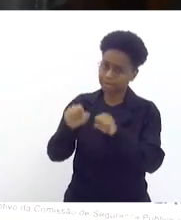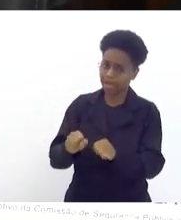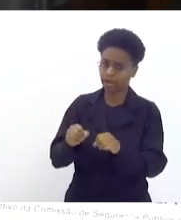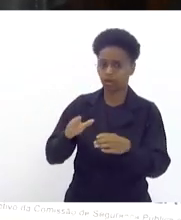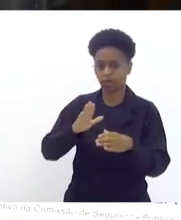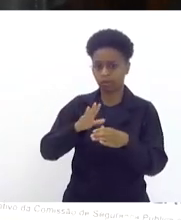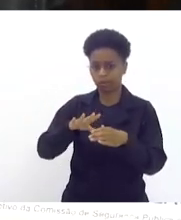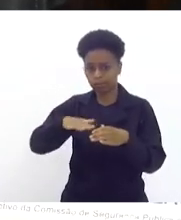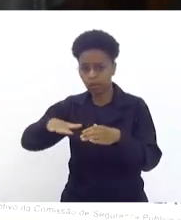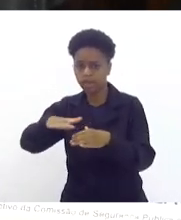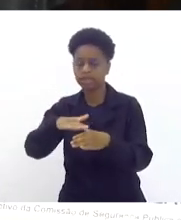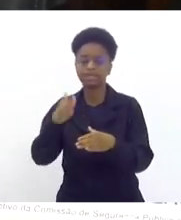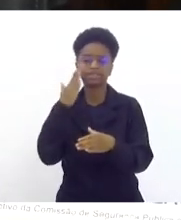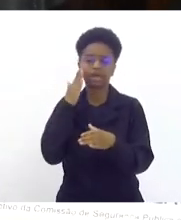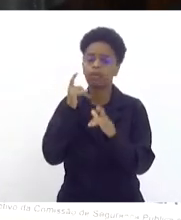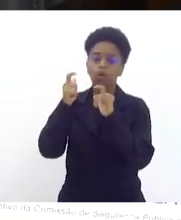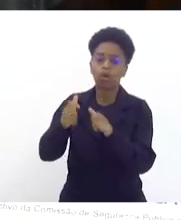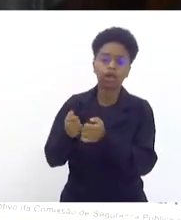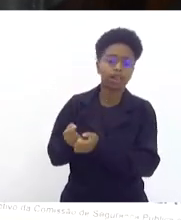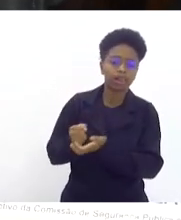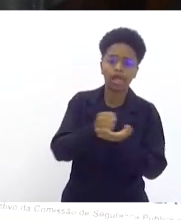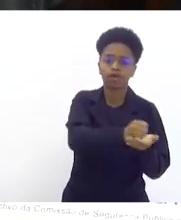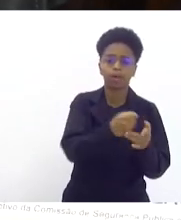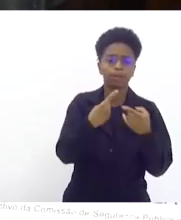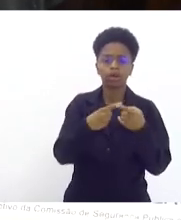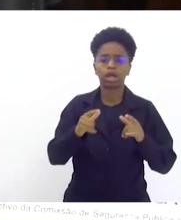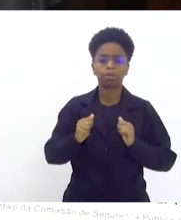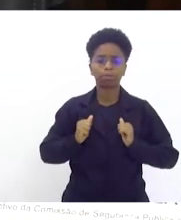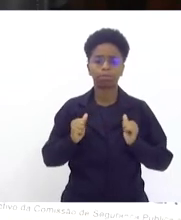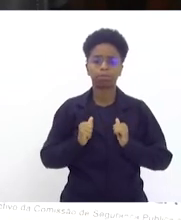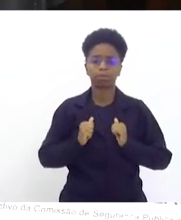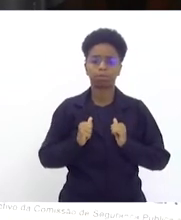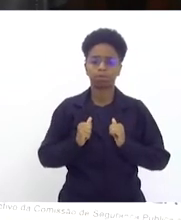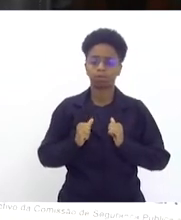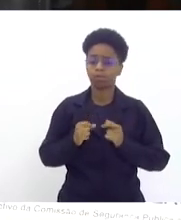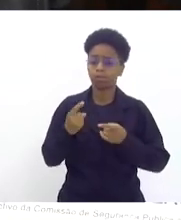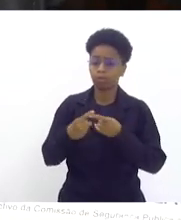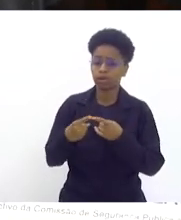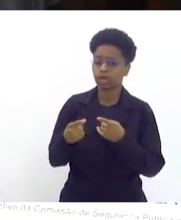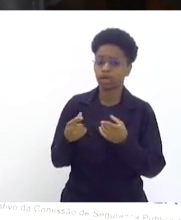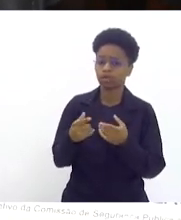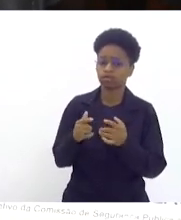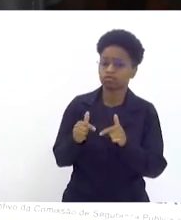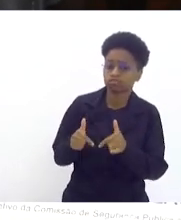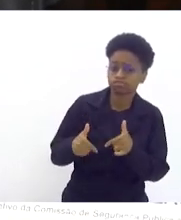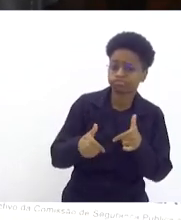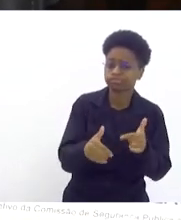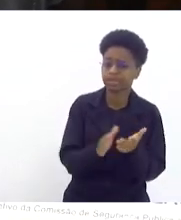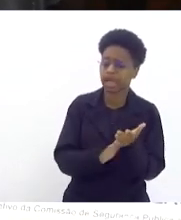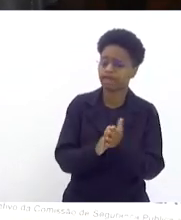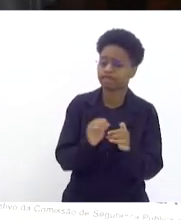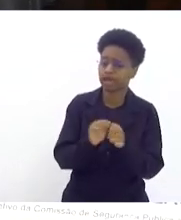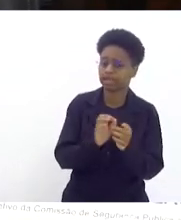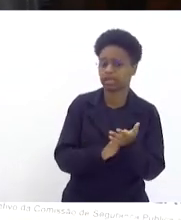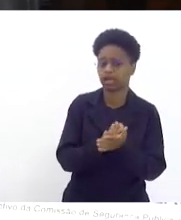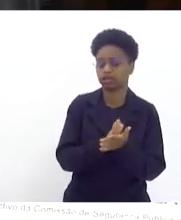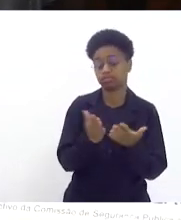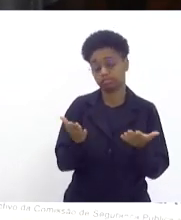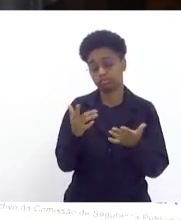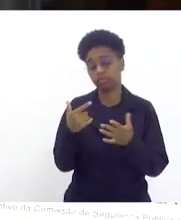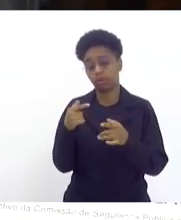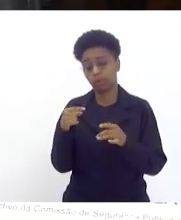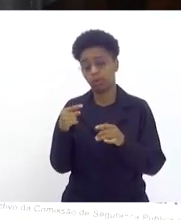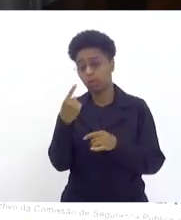onde leva Por que que não tá agindo nesse sentido Por que que não tem algumas contundente nesse sentido Então esse é um ponto que eu queria